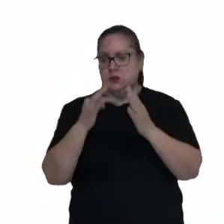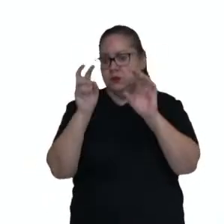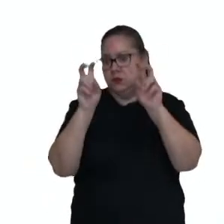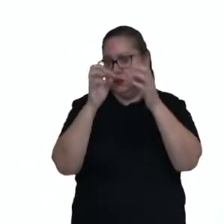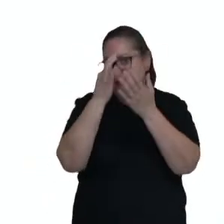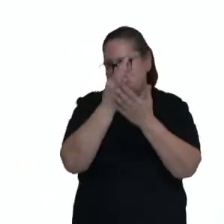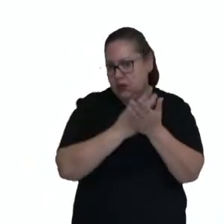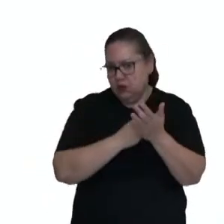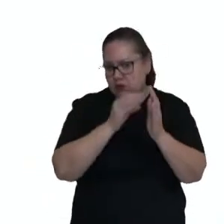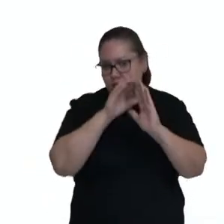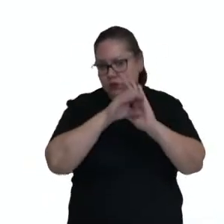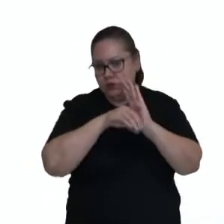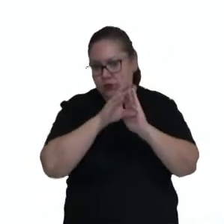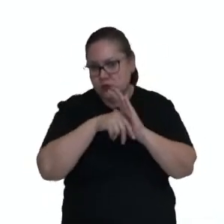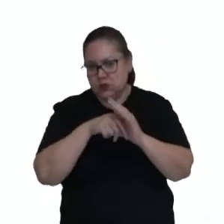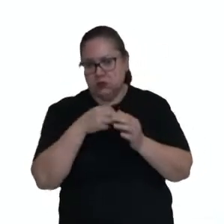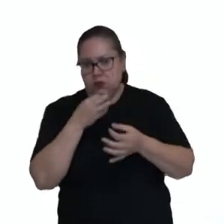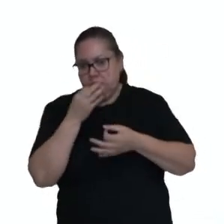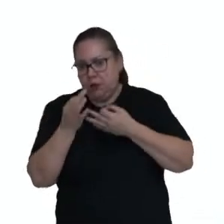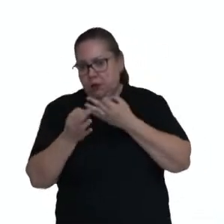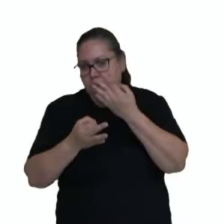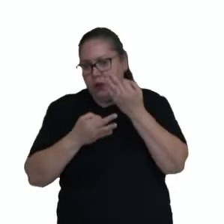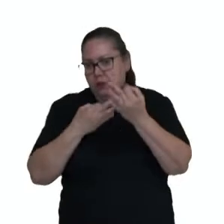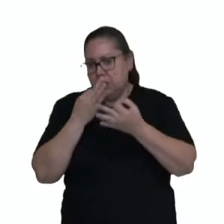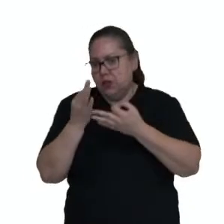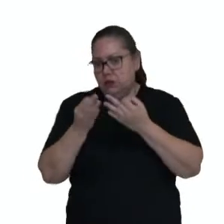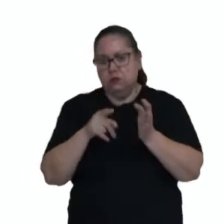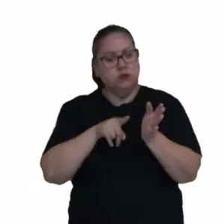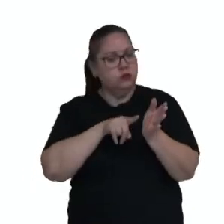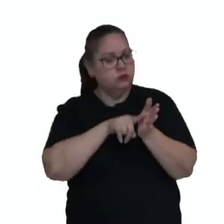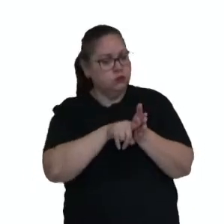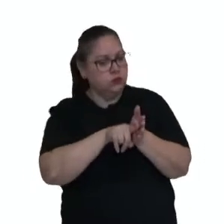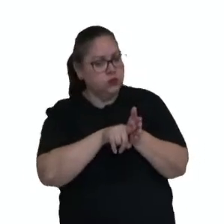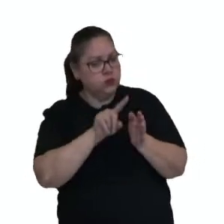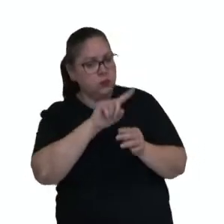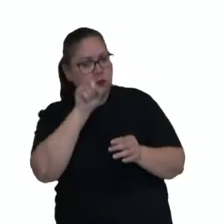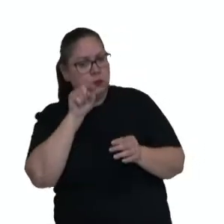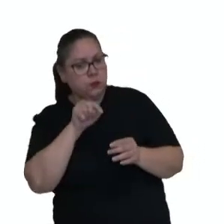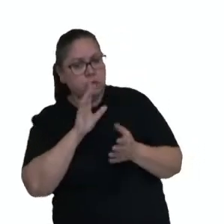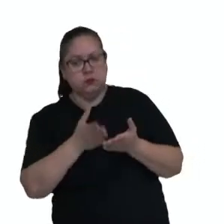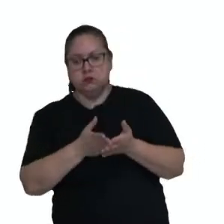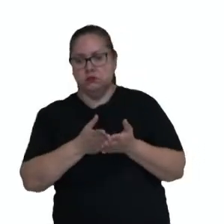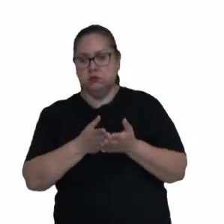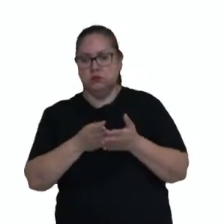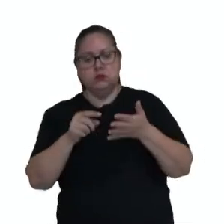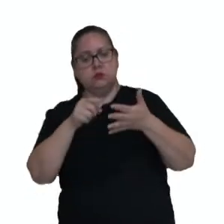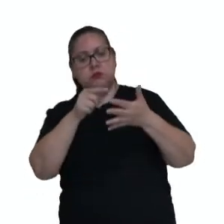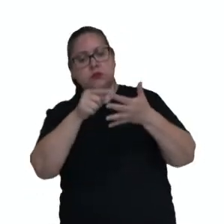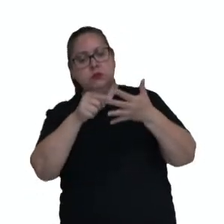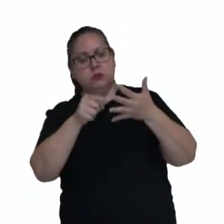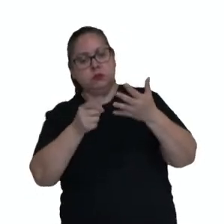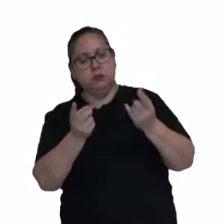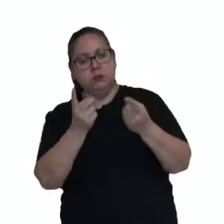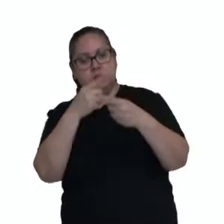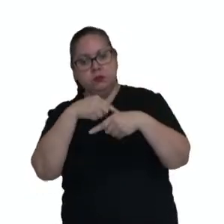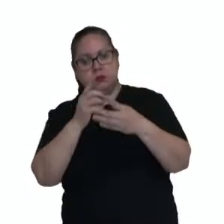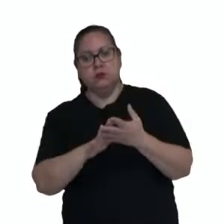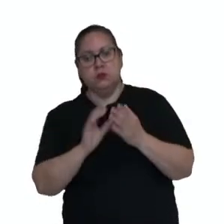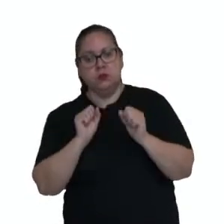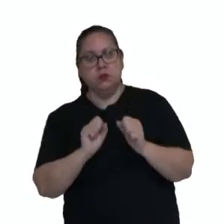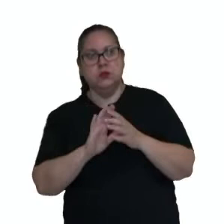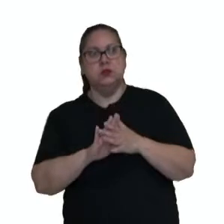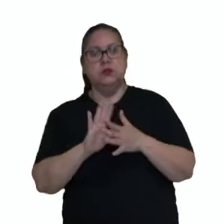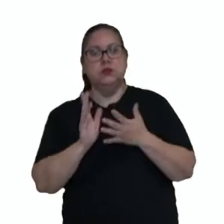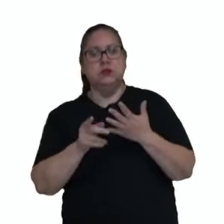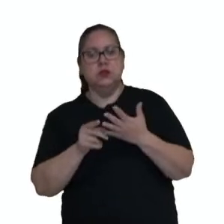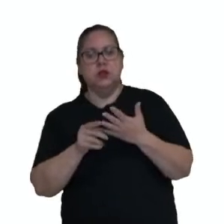dos conceitos, na disputatio elas eram perguntadas, questionadas, enumerando as objeções possíveis até